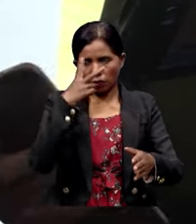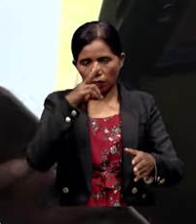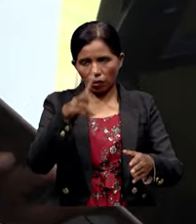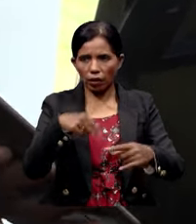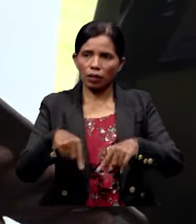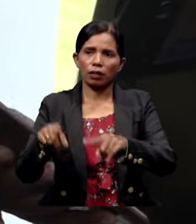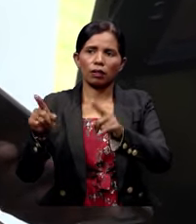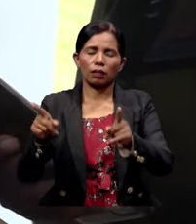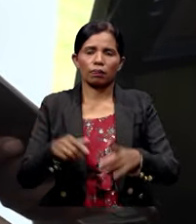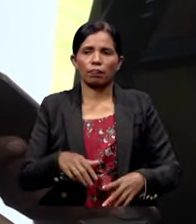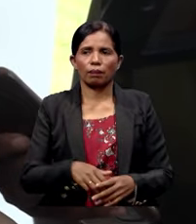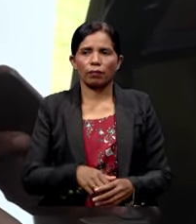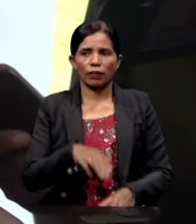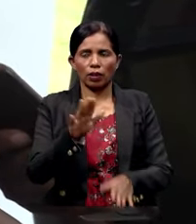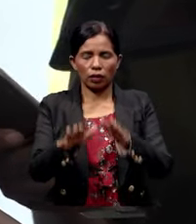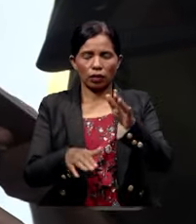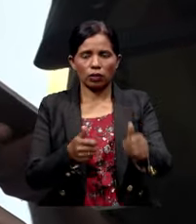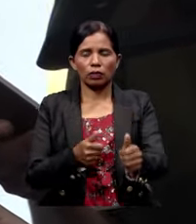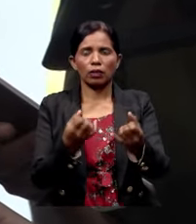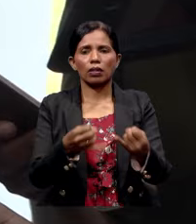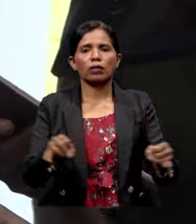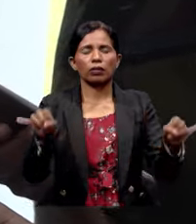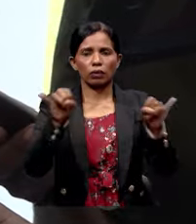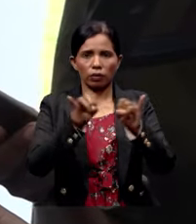nebemak lau tuir kanal institusi nenia.